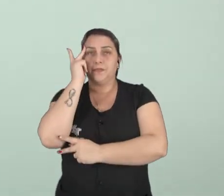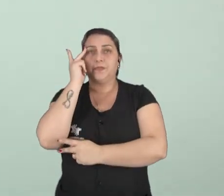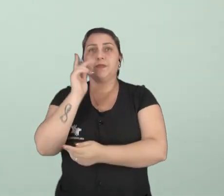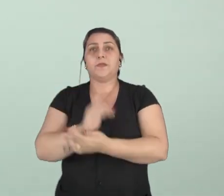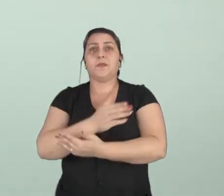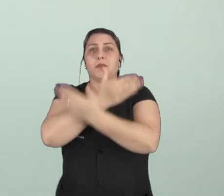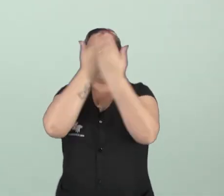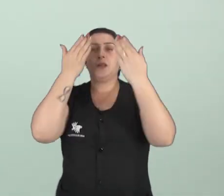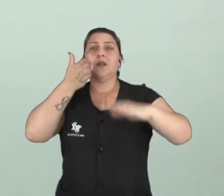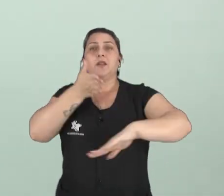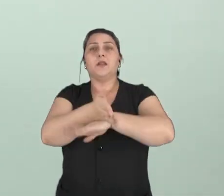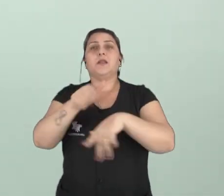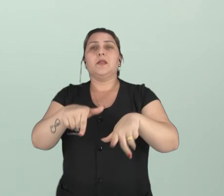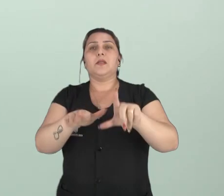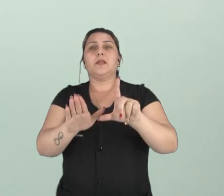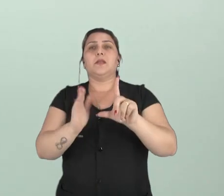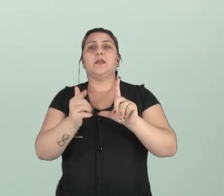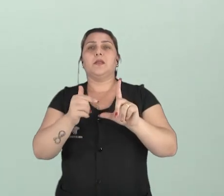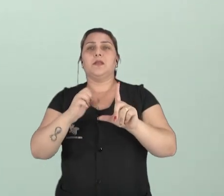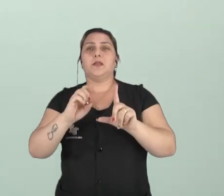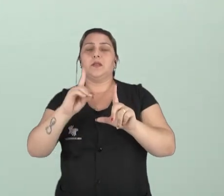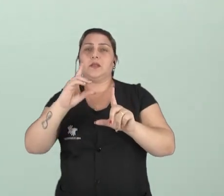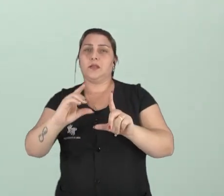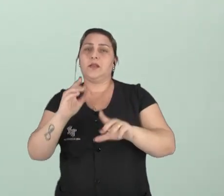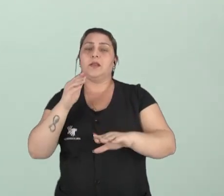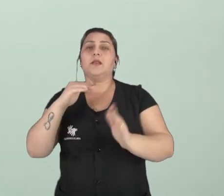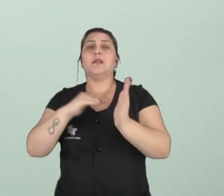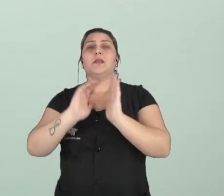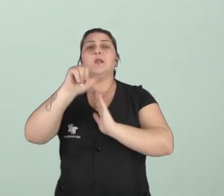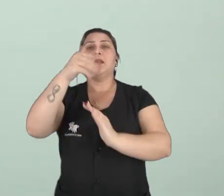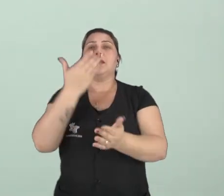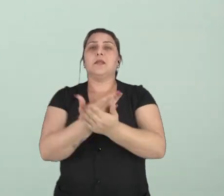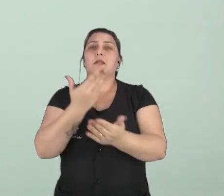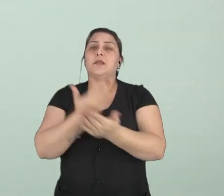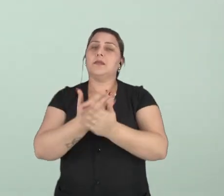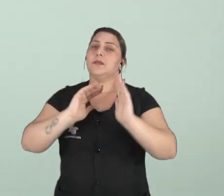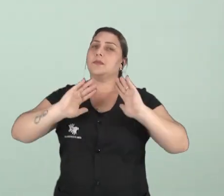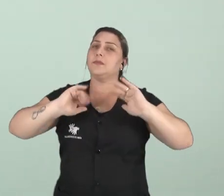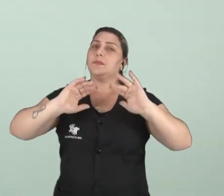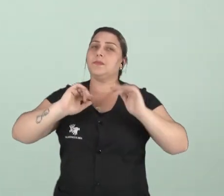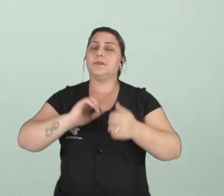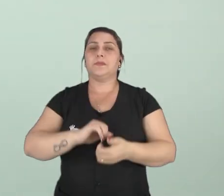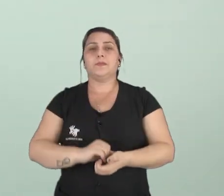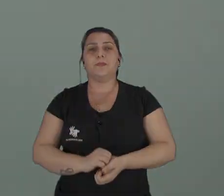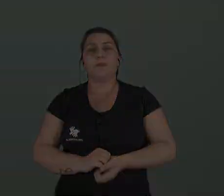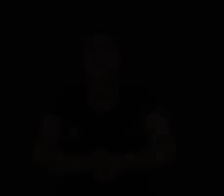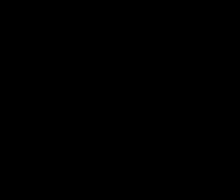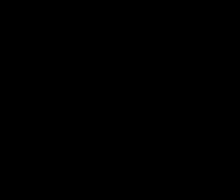não esqueçam de acessar a nossa plataforma e até a nossa próxima aula. Tchau!